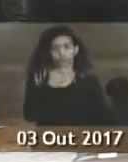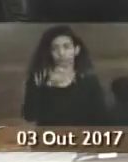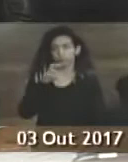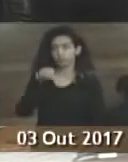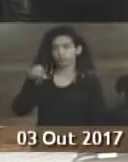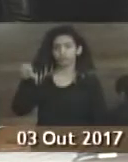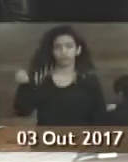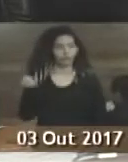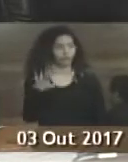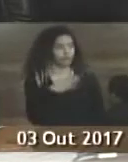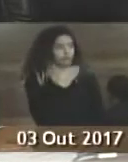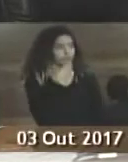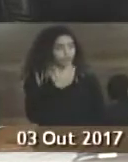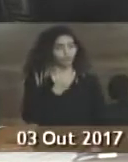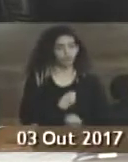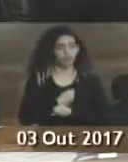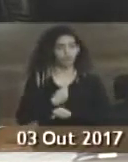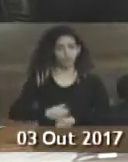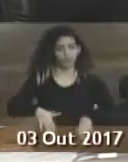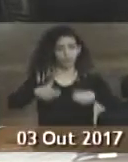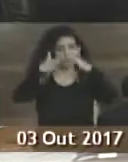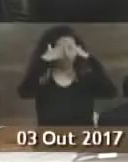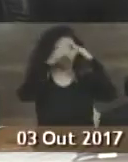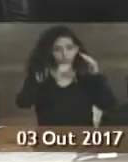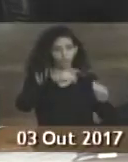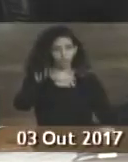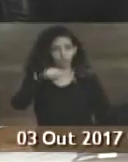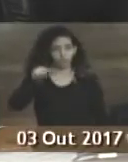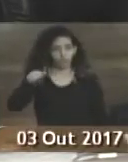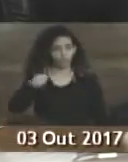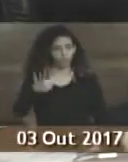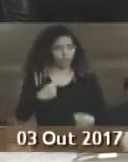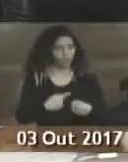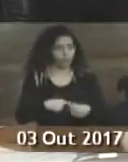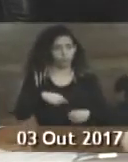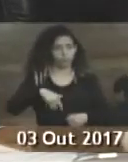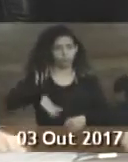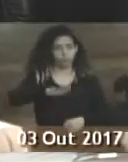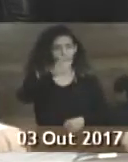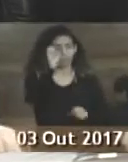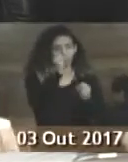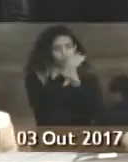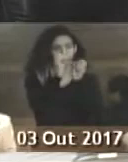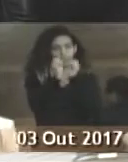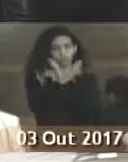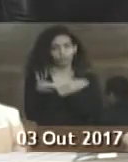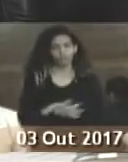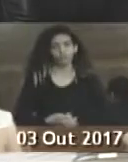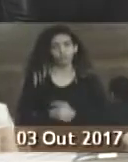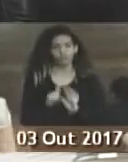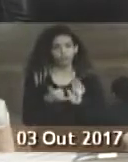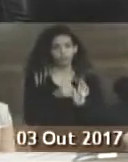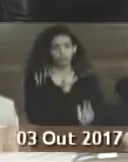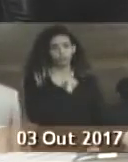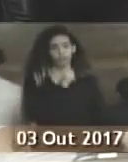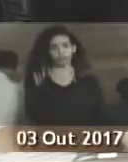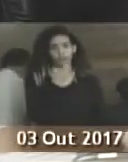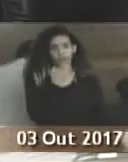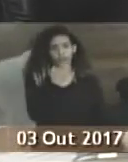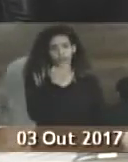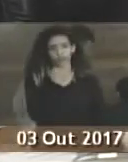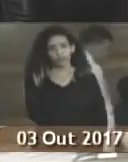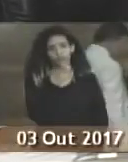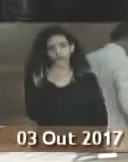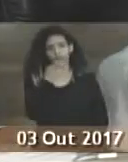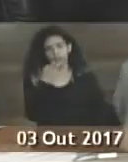4599/17, indicando ao prefeito a reforma do telhado do posto de saúde Oeste, localizado na Rua A, no Morro da Glória. Indicação número 4601/17,